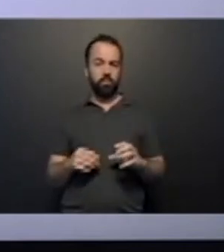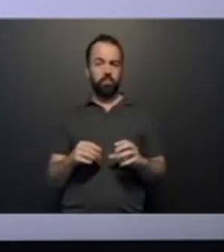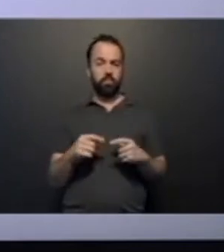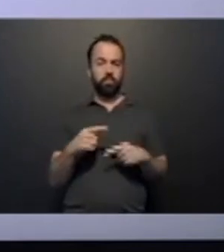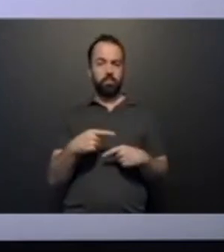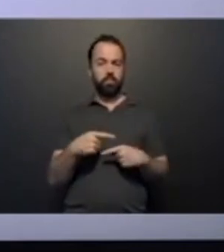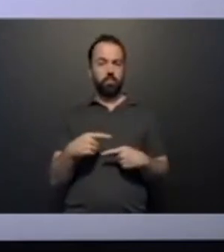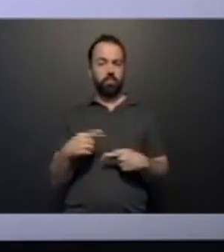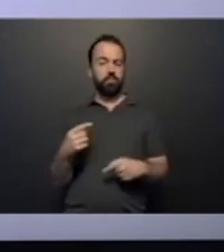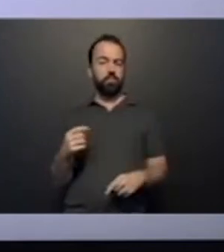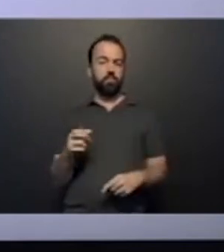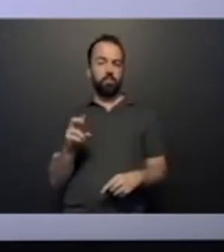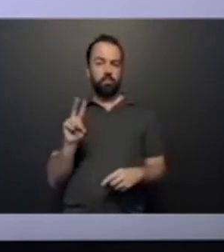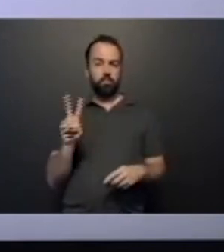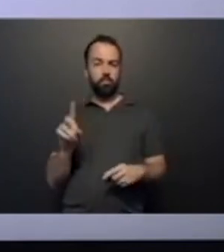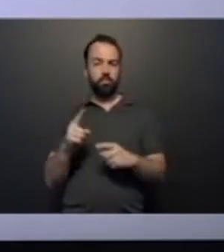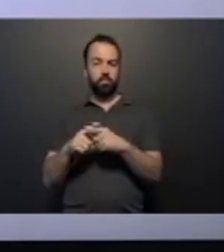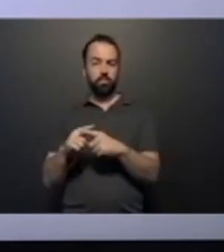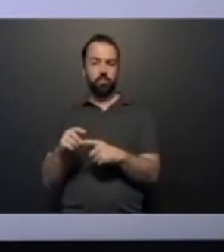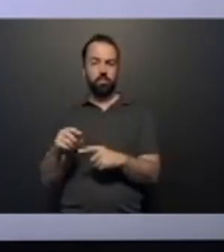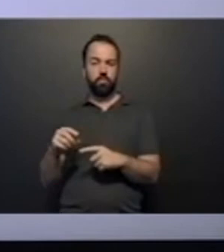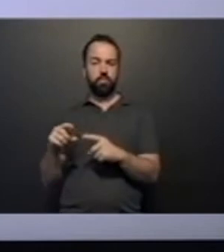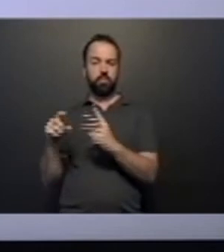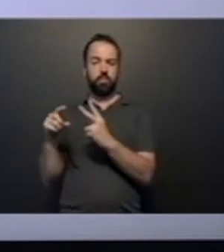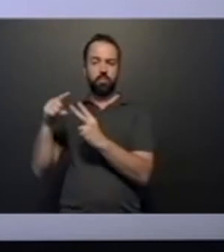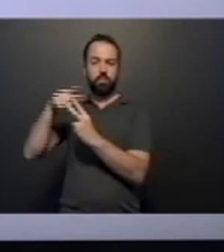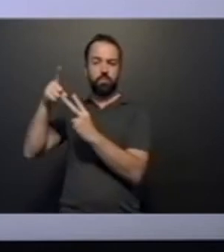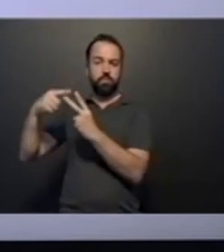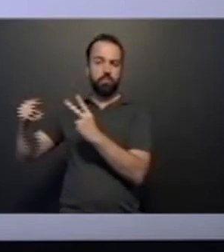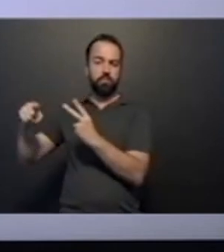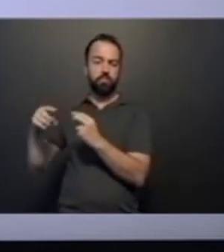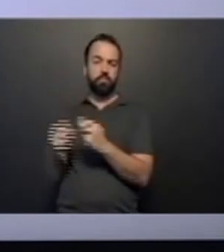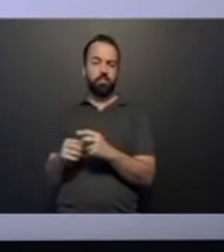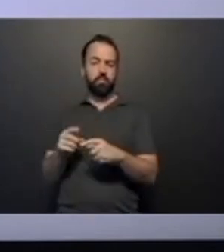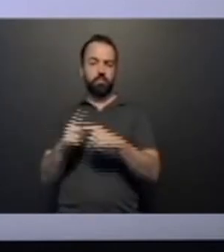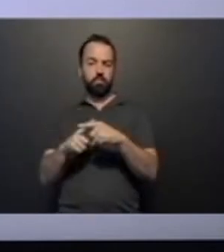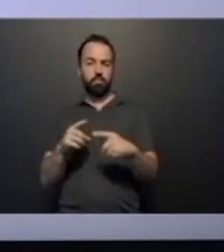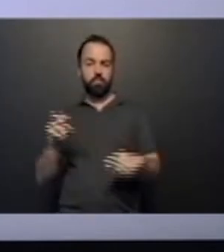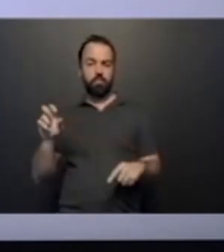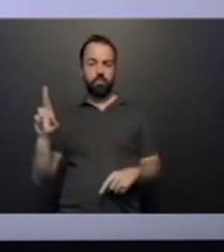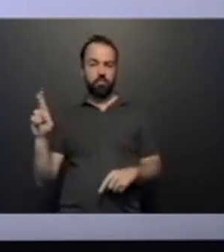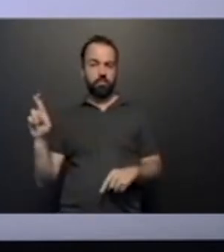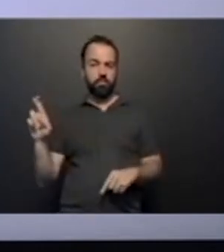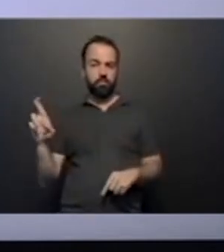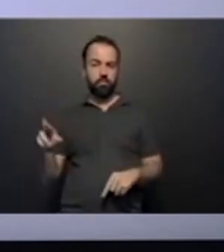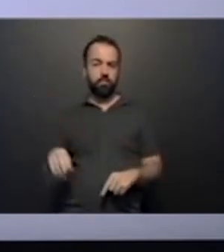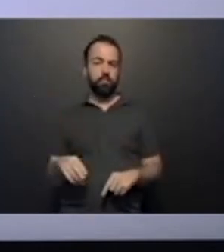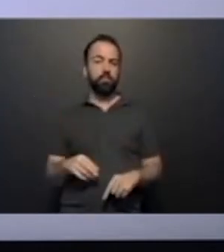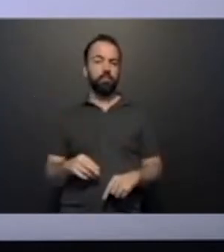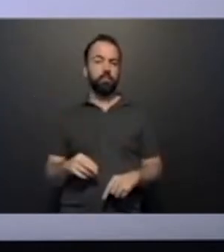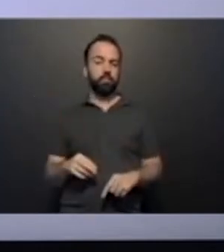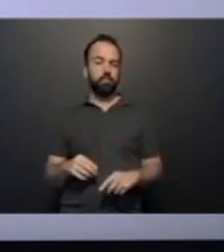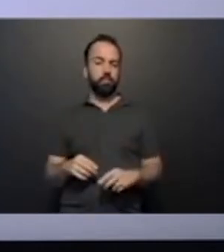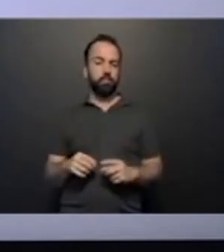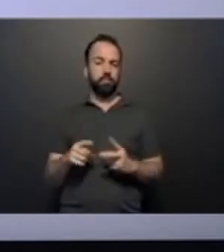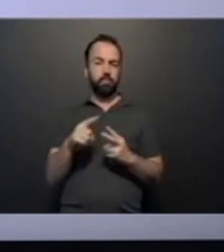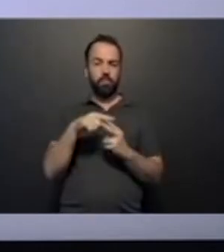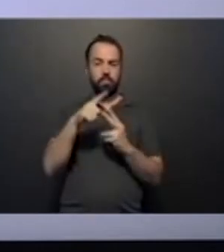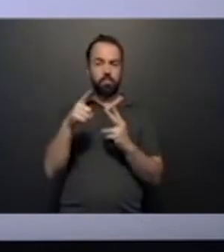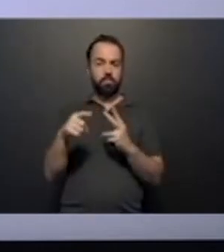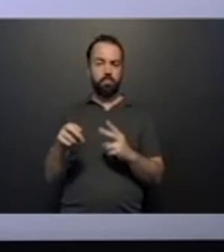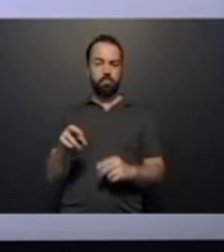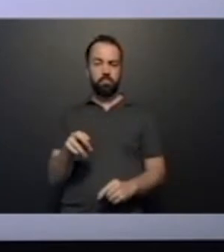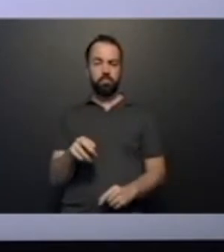duas vezes o pi vezes o raio hoop geralmente nós utilizamos 3,14 em